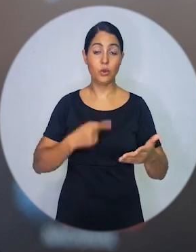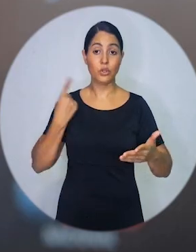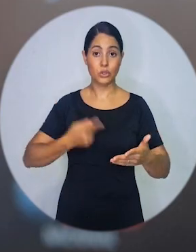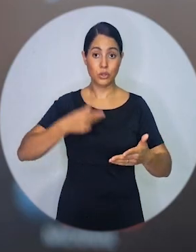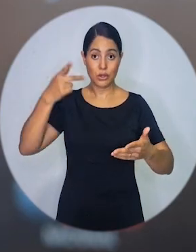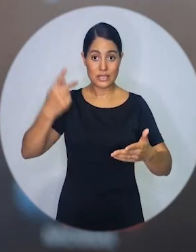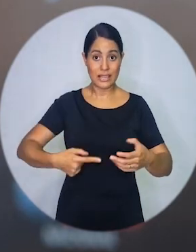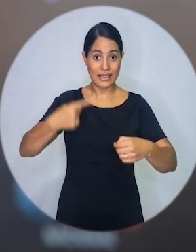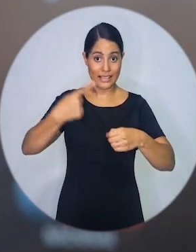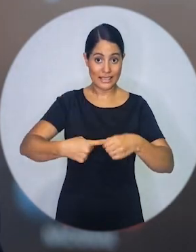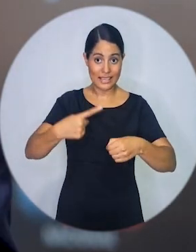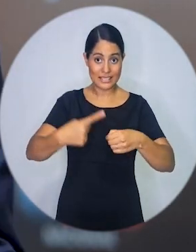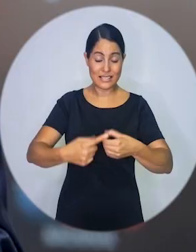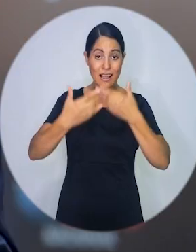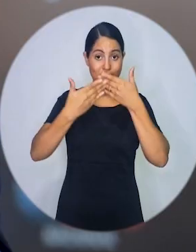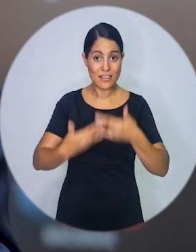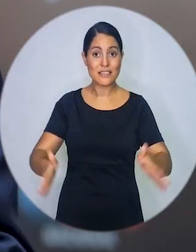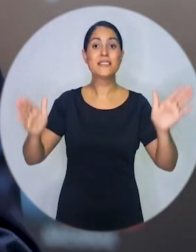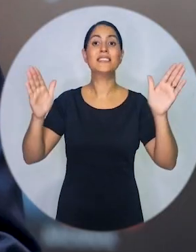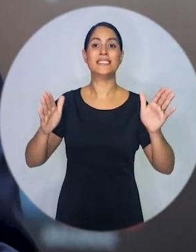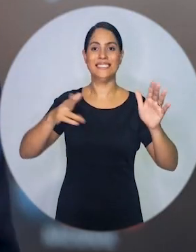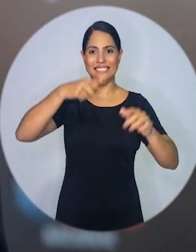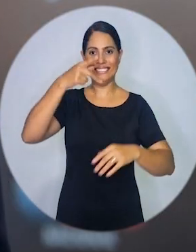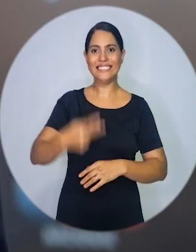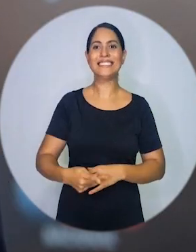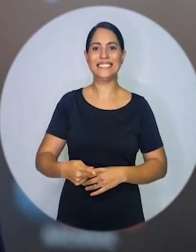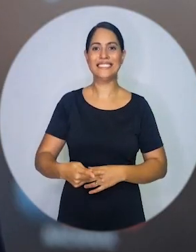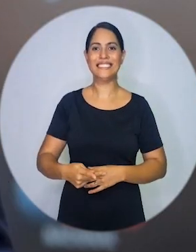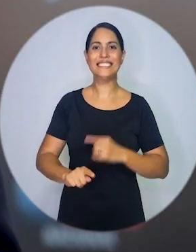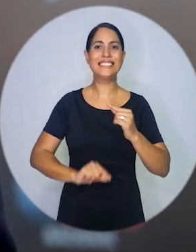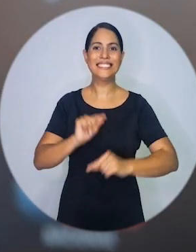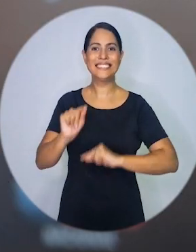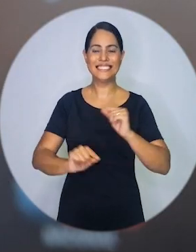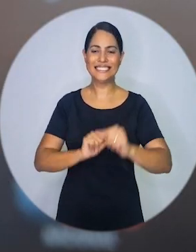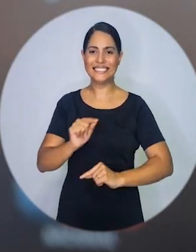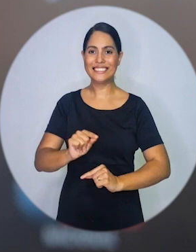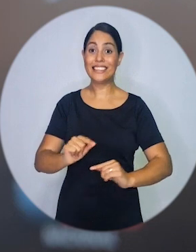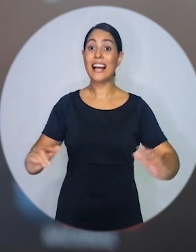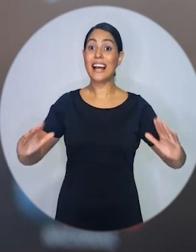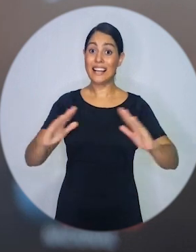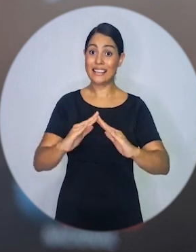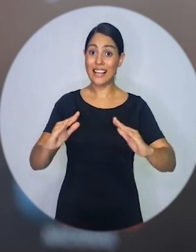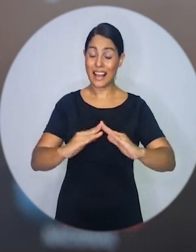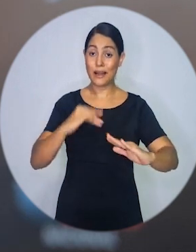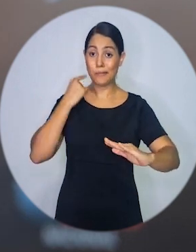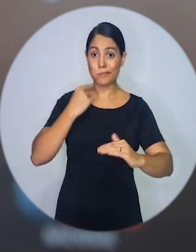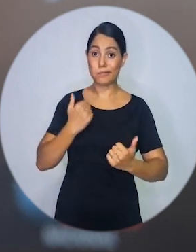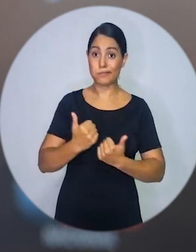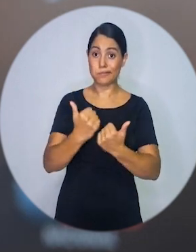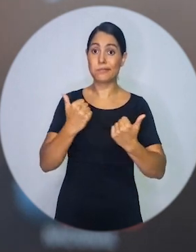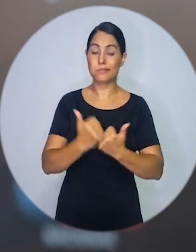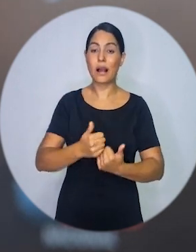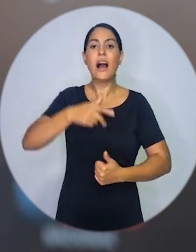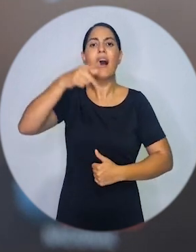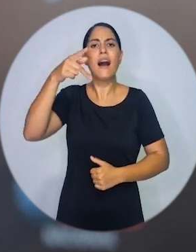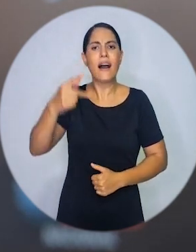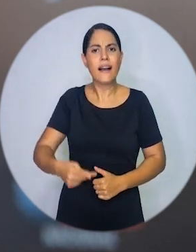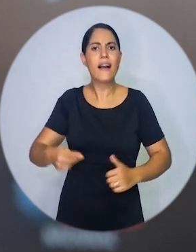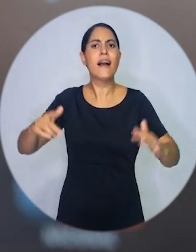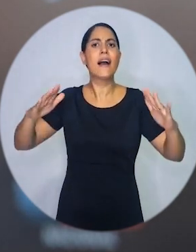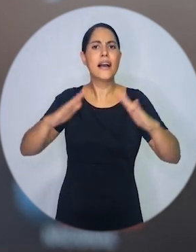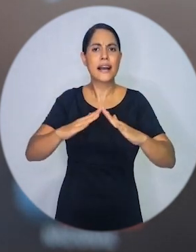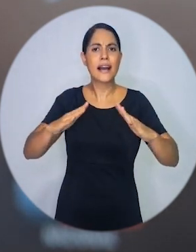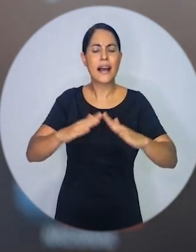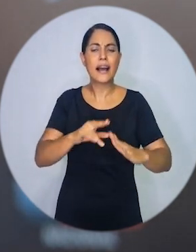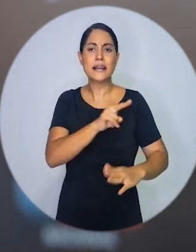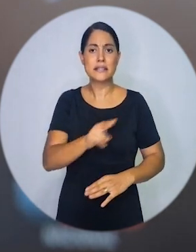Nós estamos inaugurando, com a presença do presidente Beto Simonetti, em Mossoró, uma grande casa de apoio à